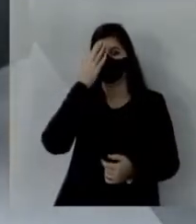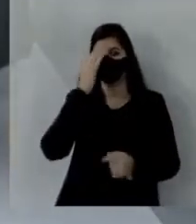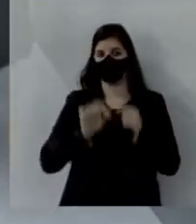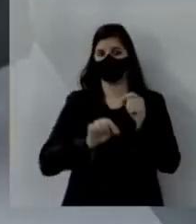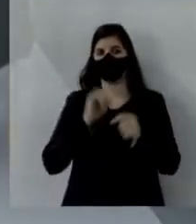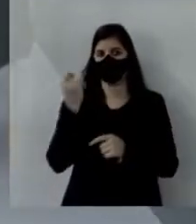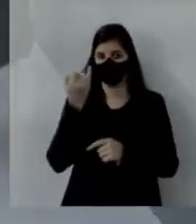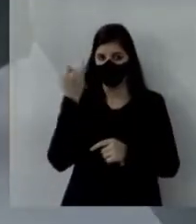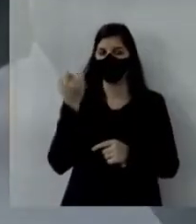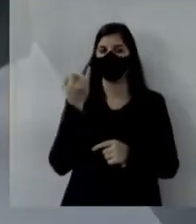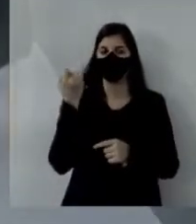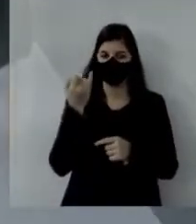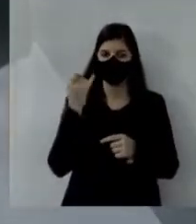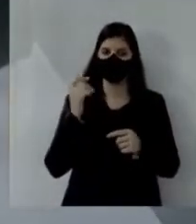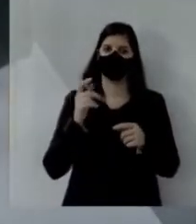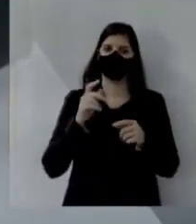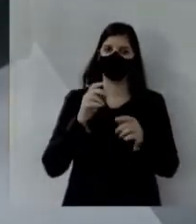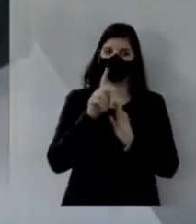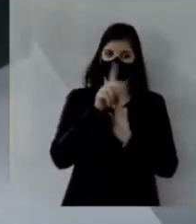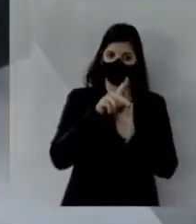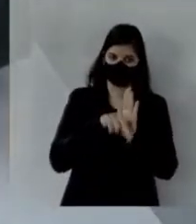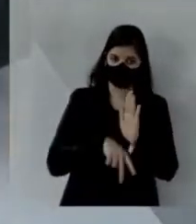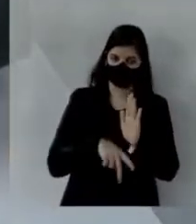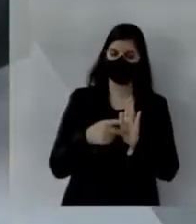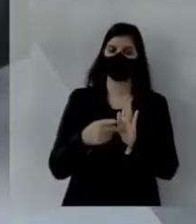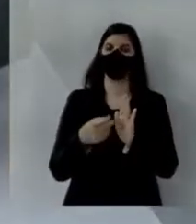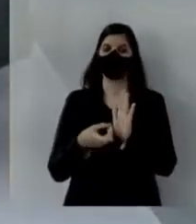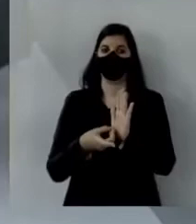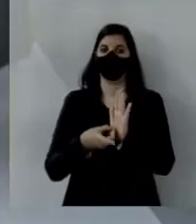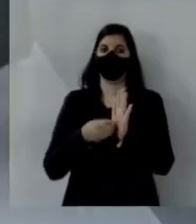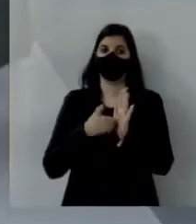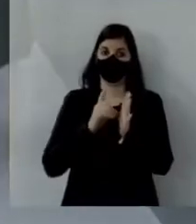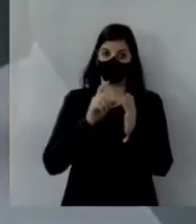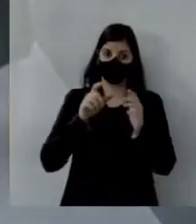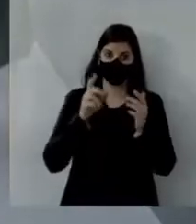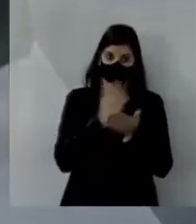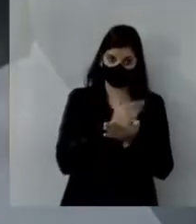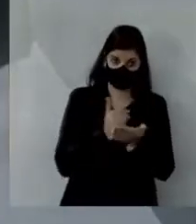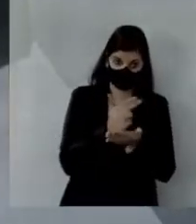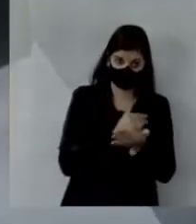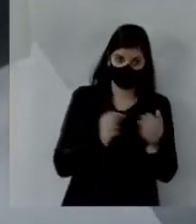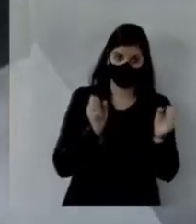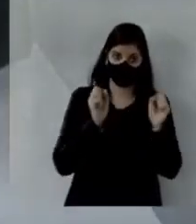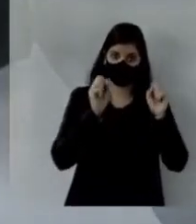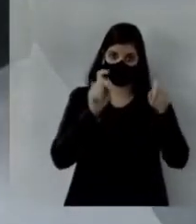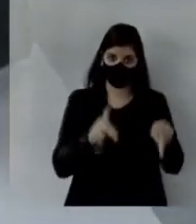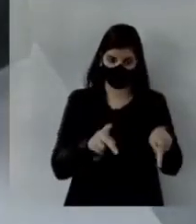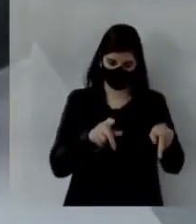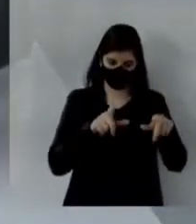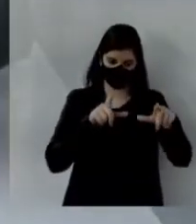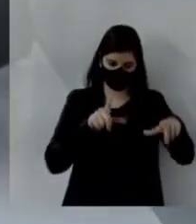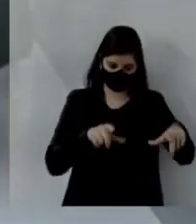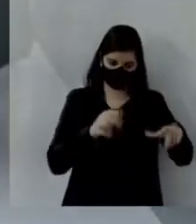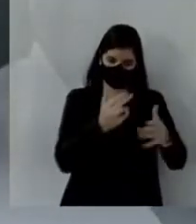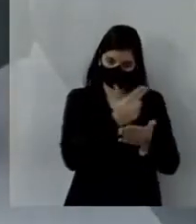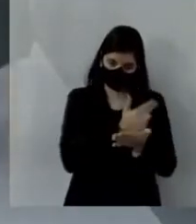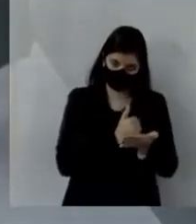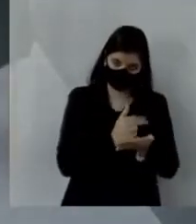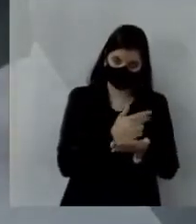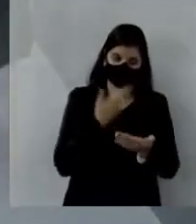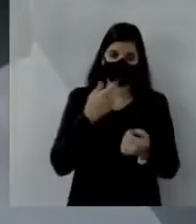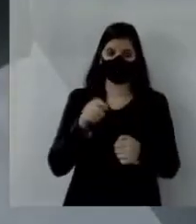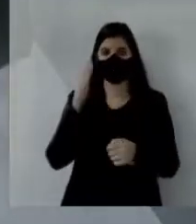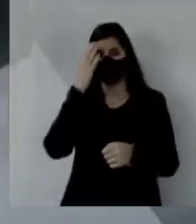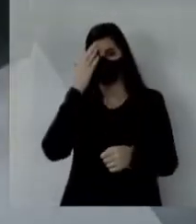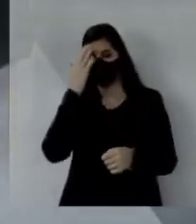importância da maquete para o projeto, depois que a gente faz a planta, escolhe a escala, entender o estilo. Essa